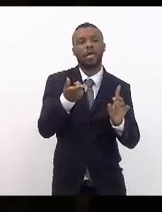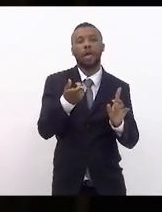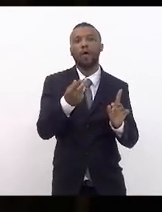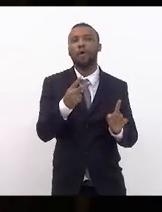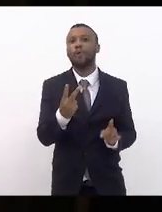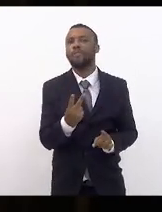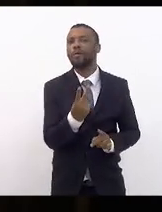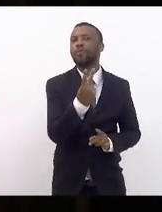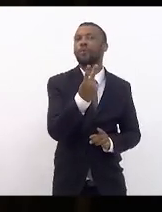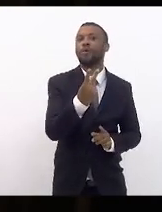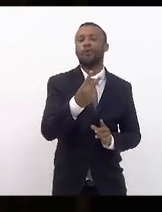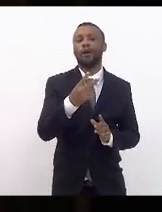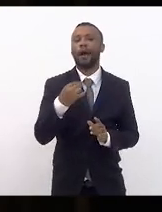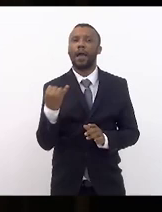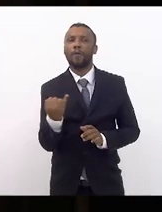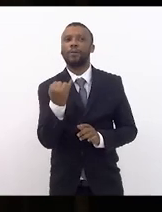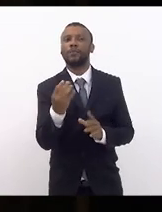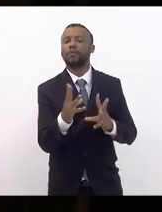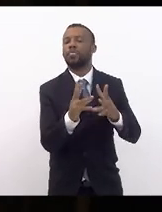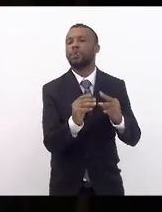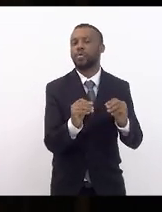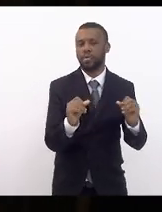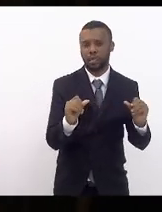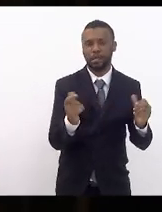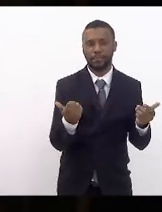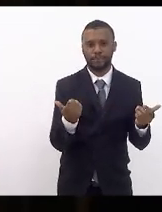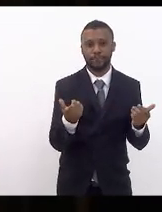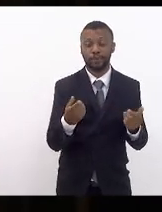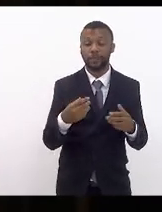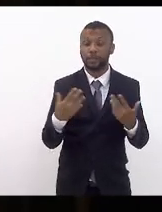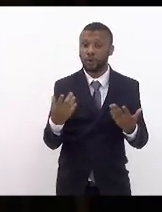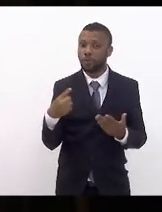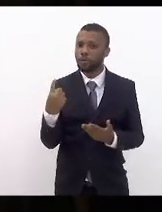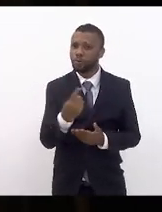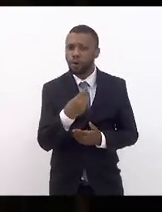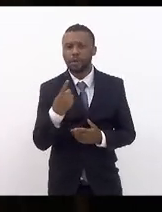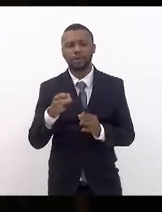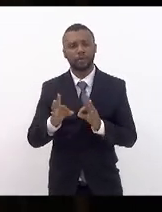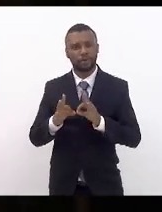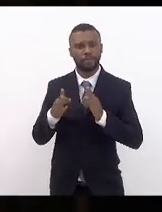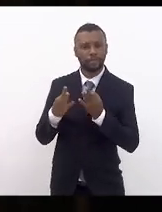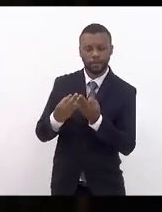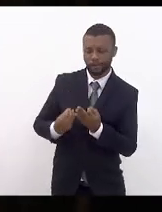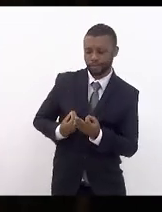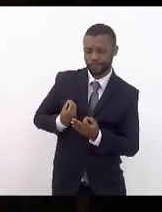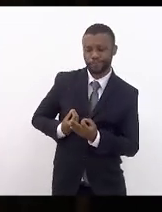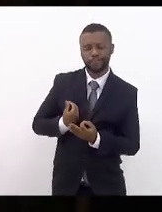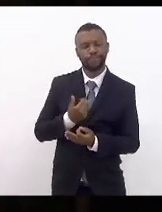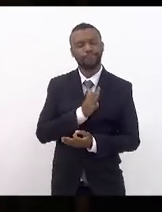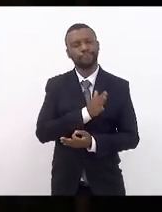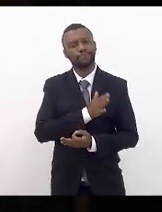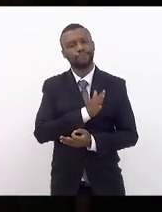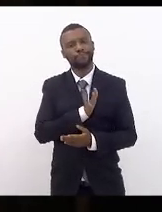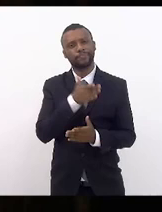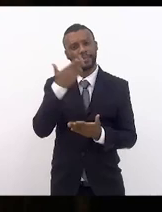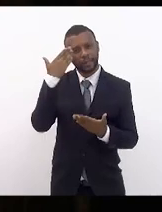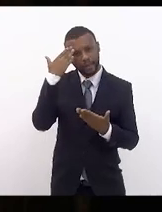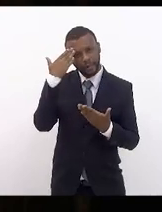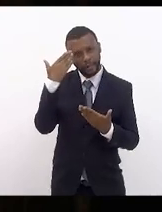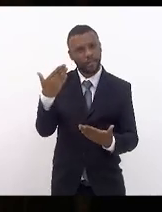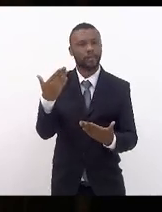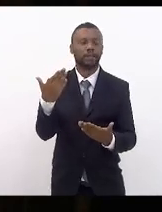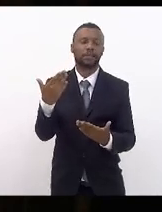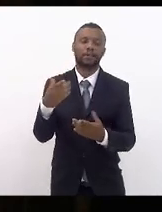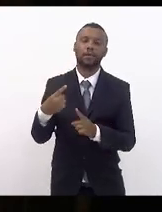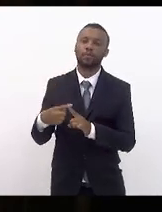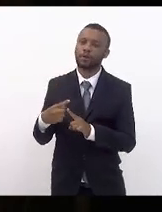o significado. Então, nós da família estamos aqui de todo o nosso coração agradecidos, porque